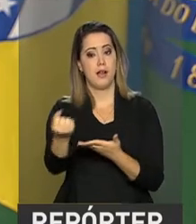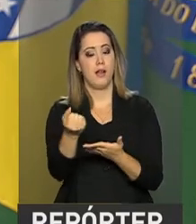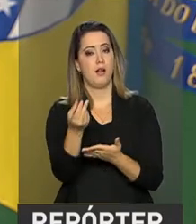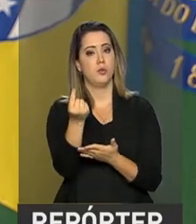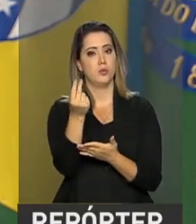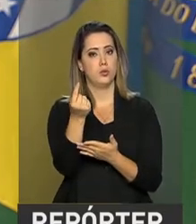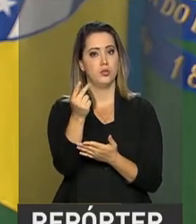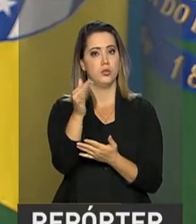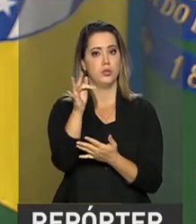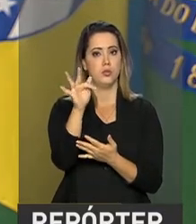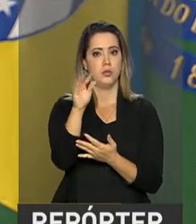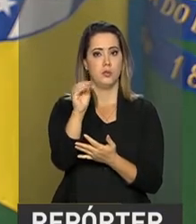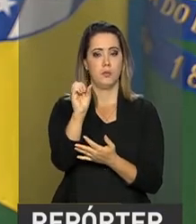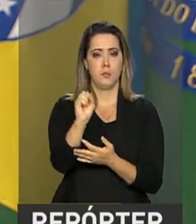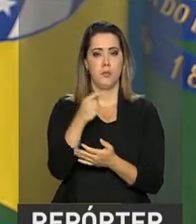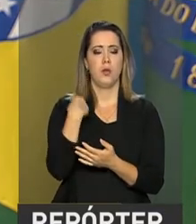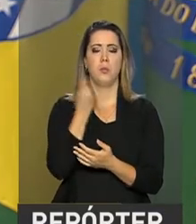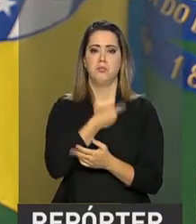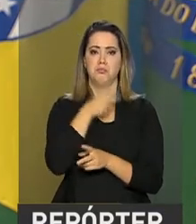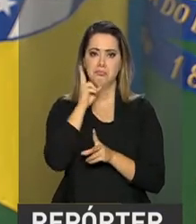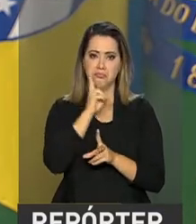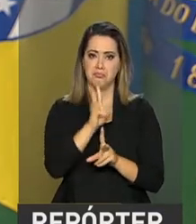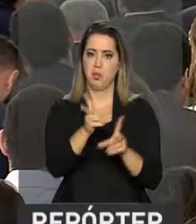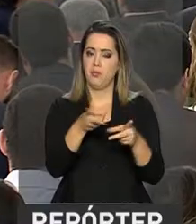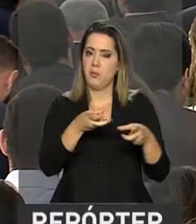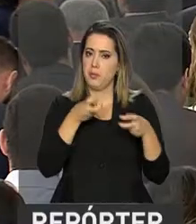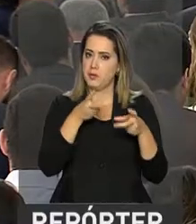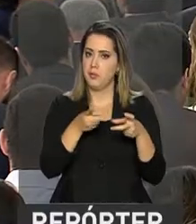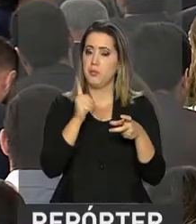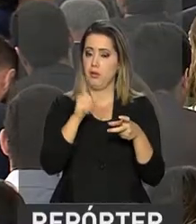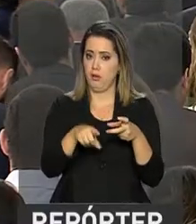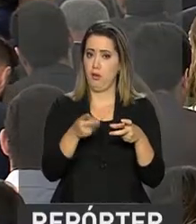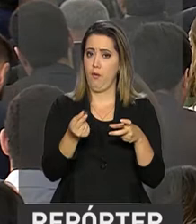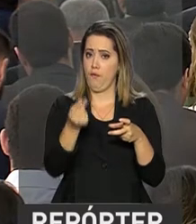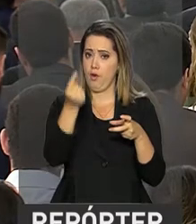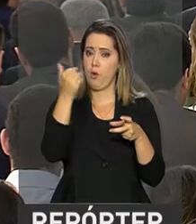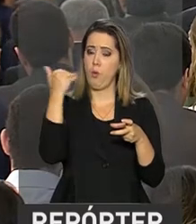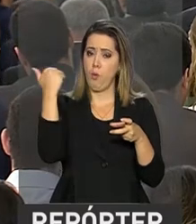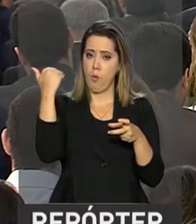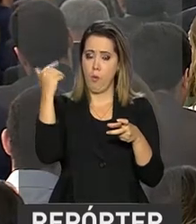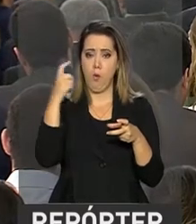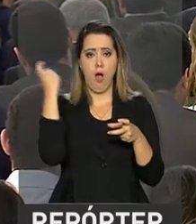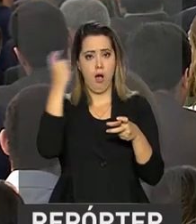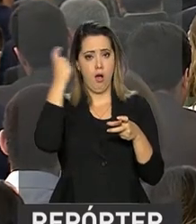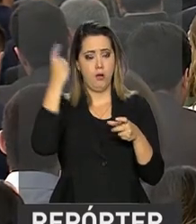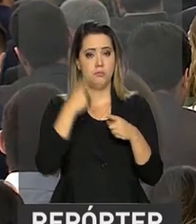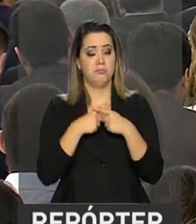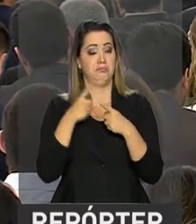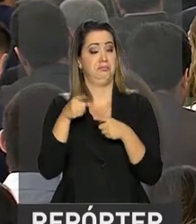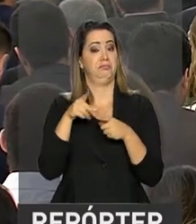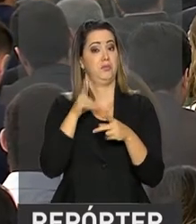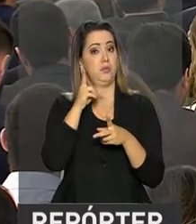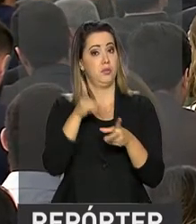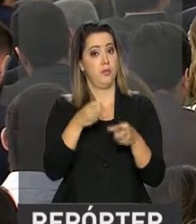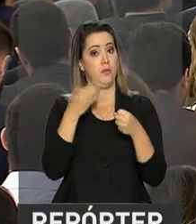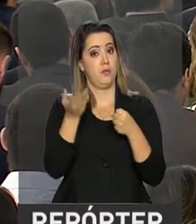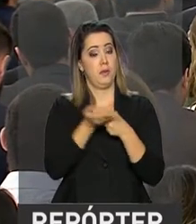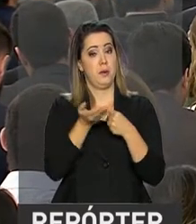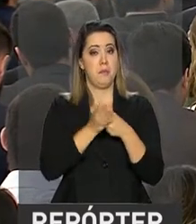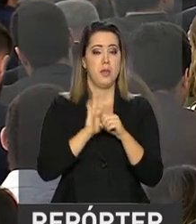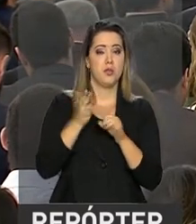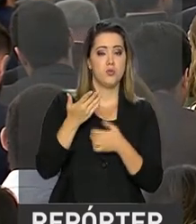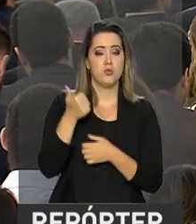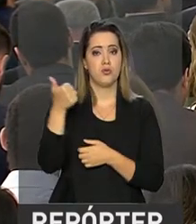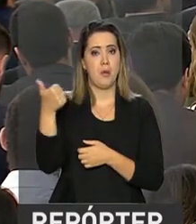os seus valores e convenhamos não é pouco não é muito mas parece que é pouco mas eu vi que a média é de bi 200